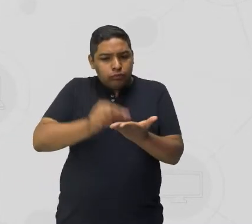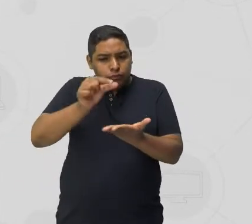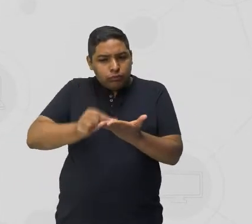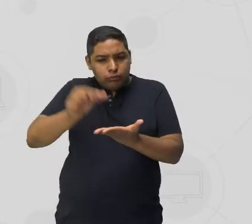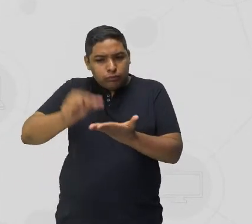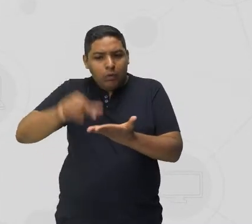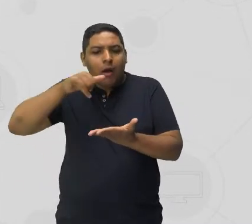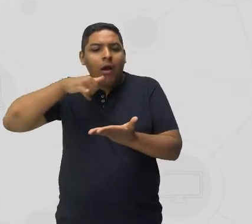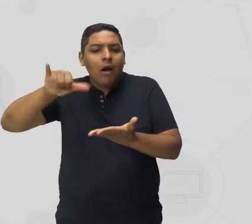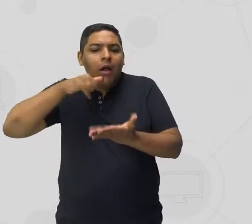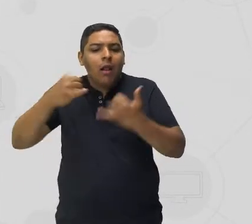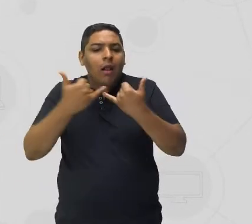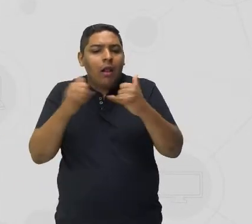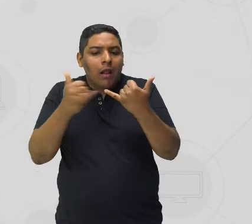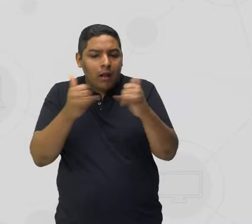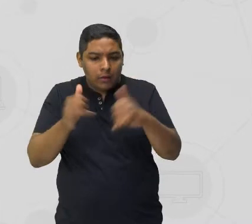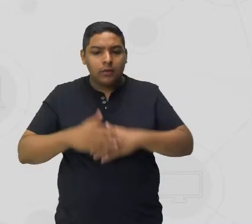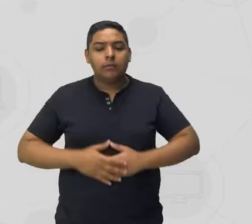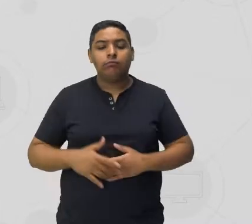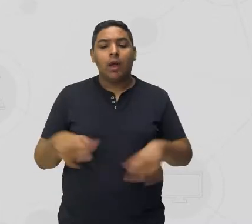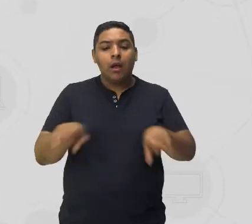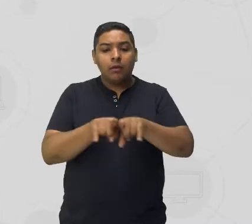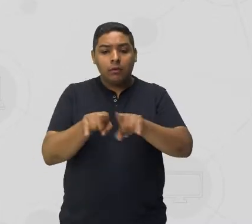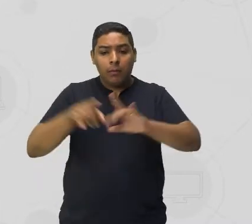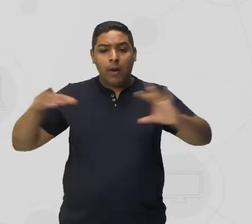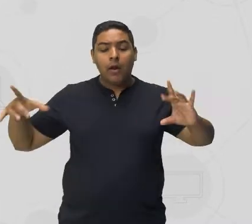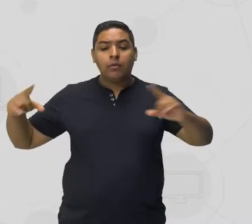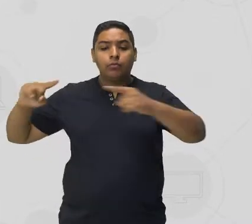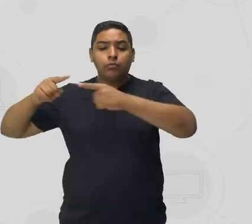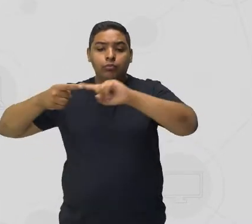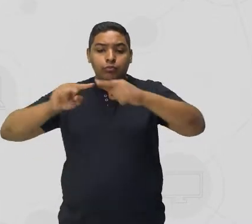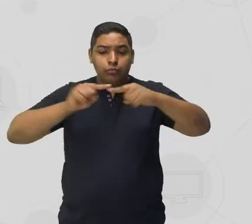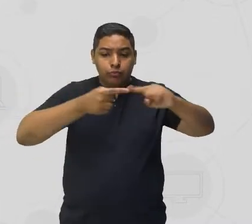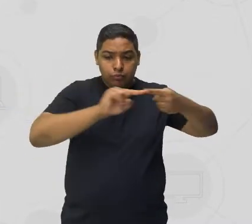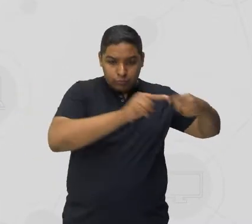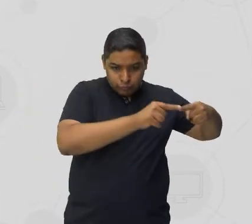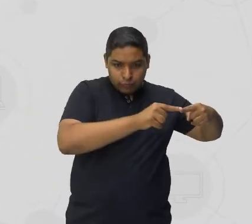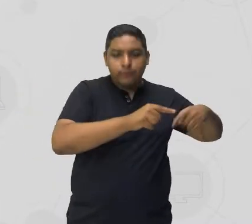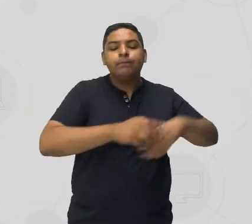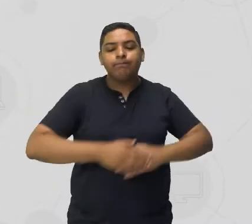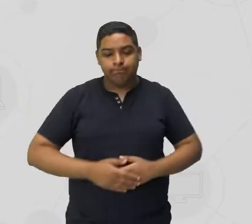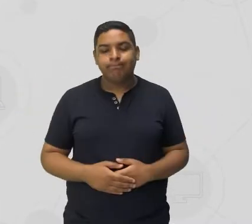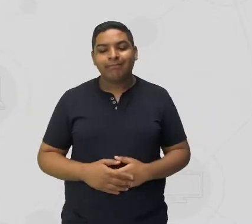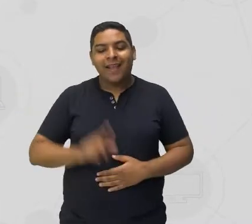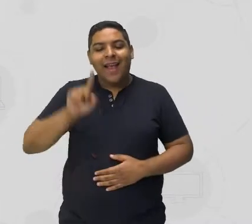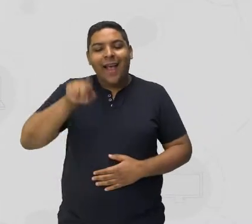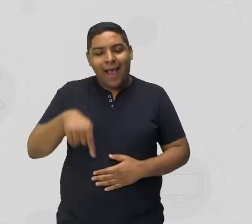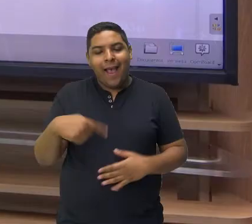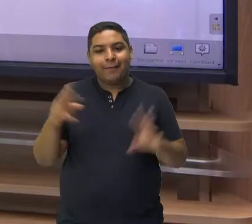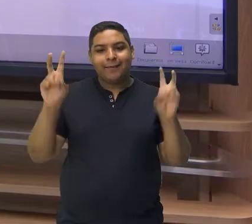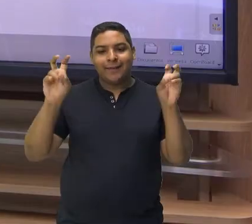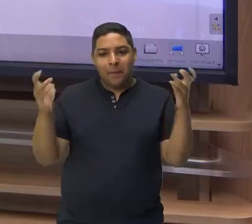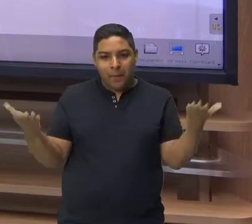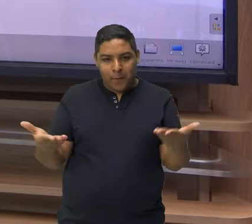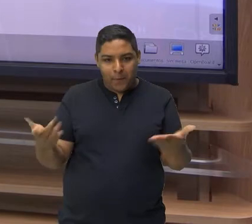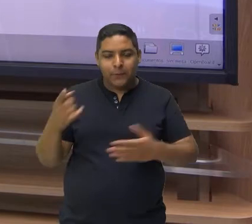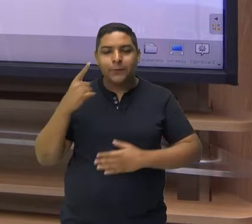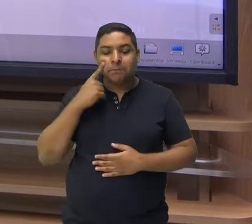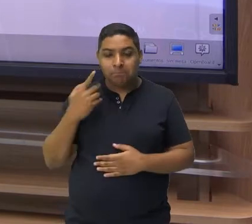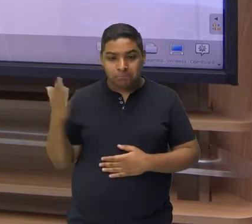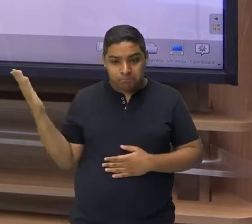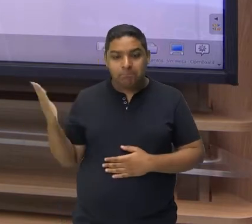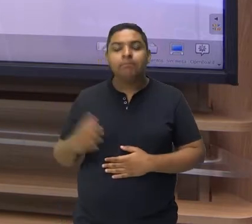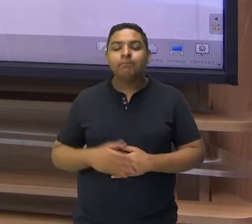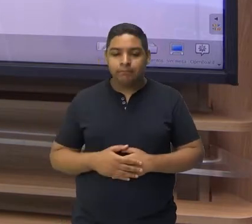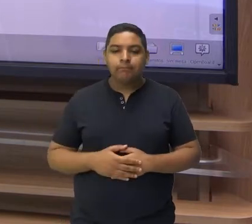capacitância eletrostática e associação de capacitores em série. Então, esse é o nosso tema de hoje aí